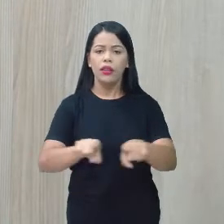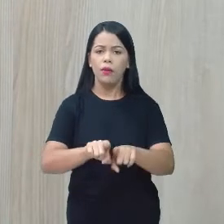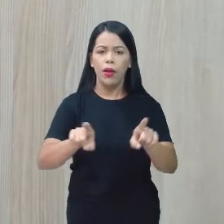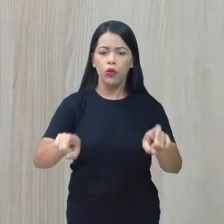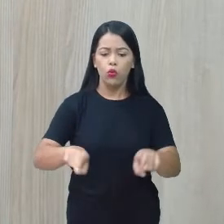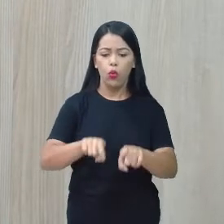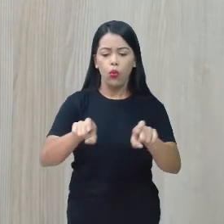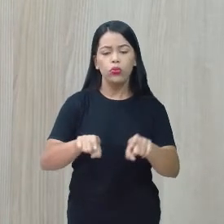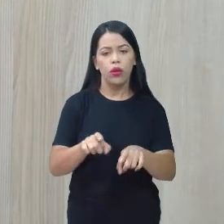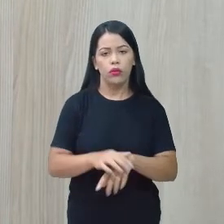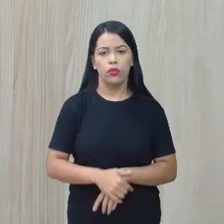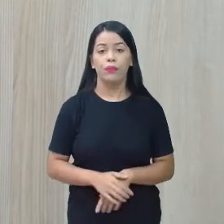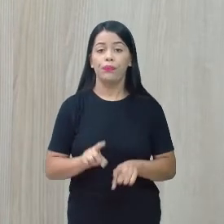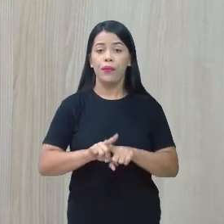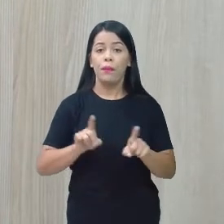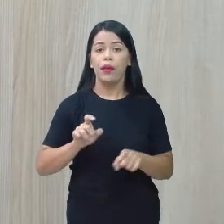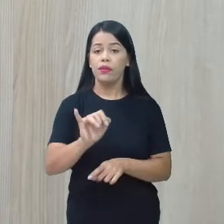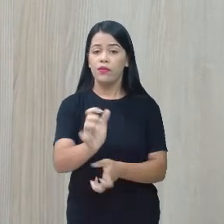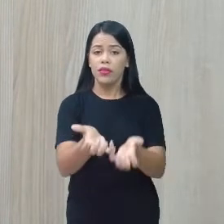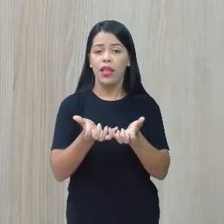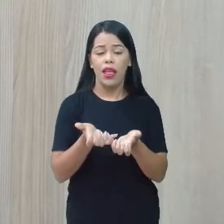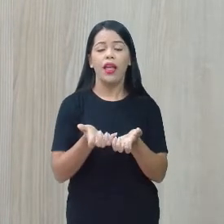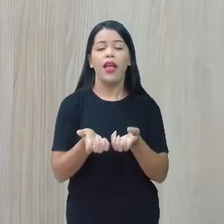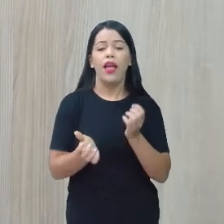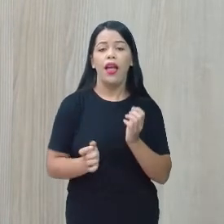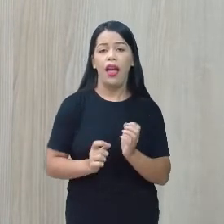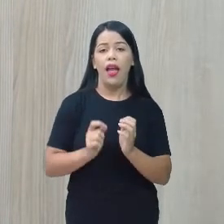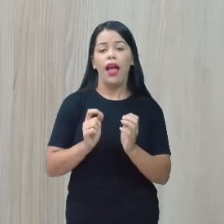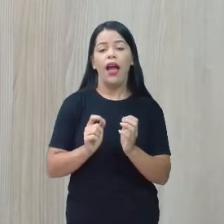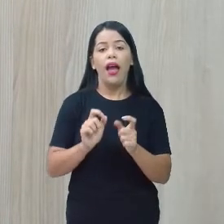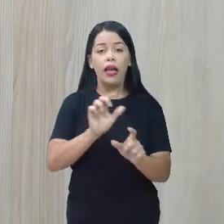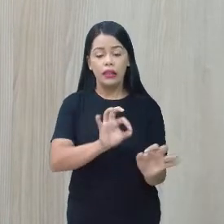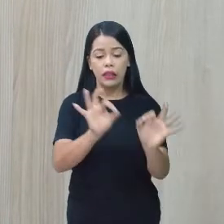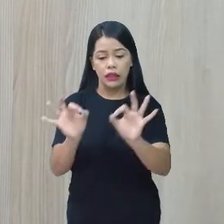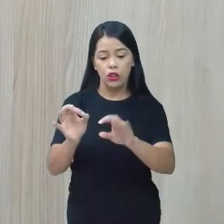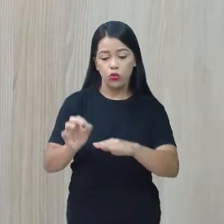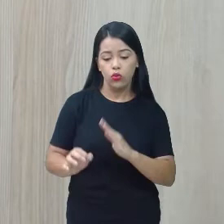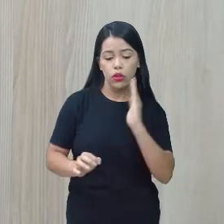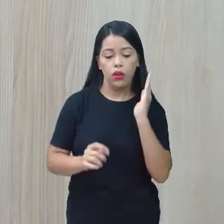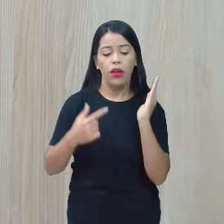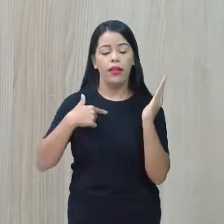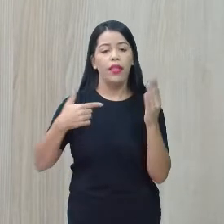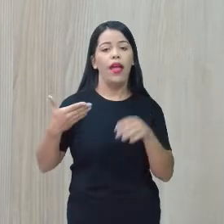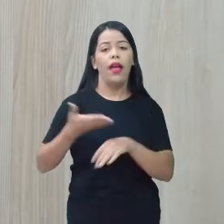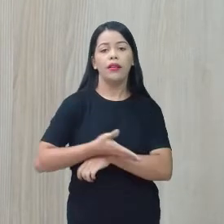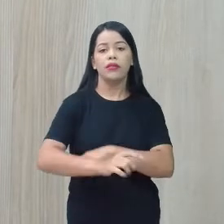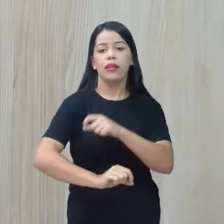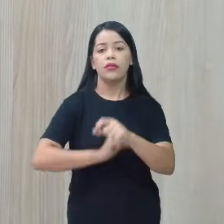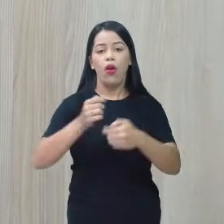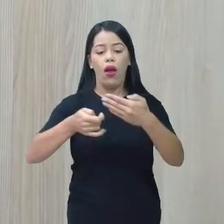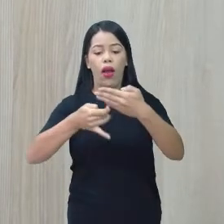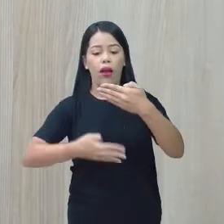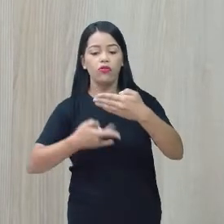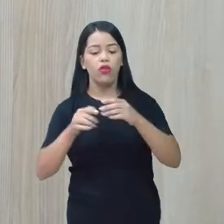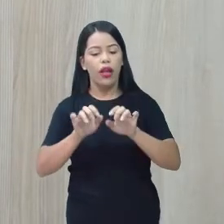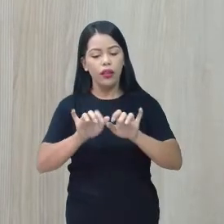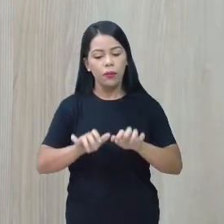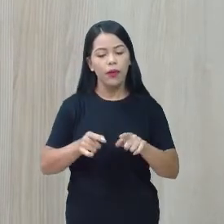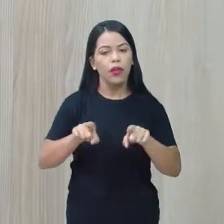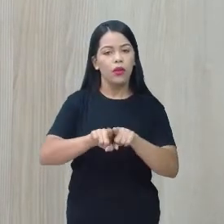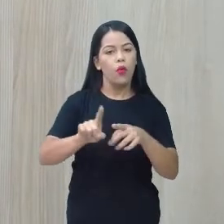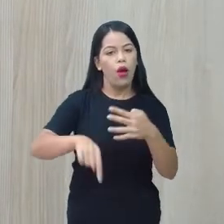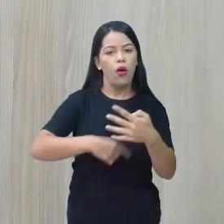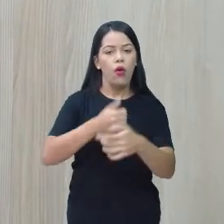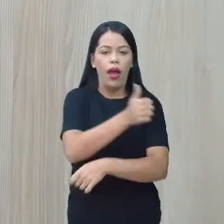computador. Mas para você assistir pelo celular e ter acesso aqui ao chat, tá? Como a Adna, como a Luísa, o Gustavo,